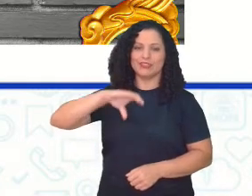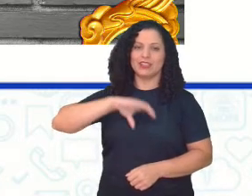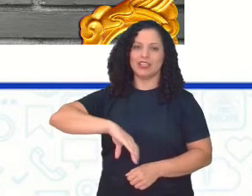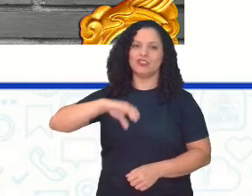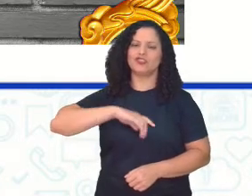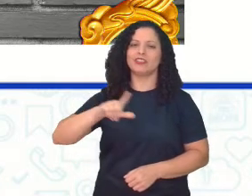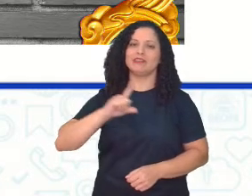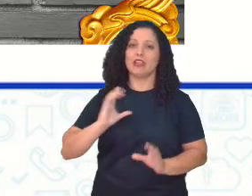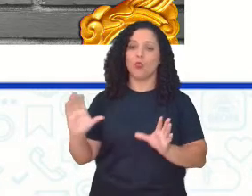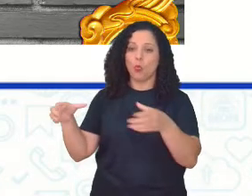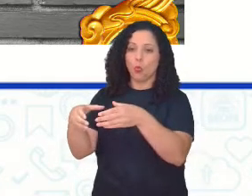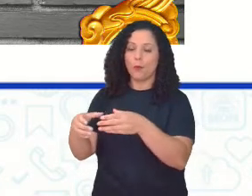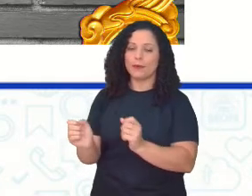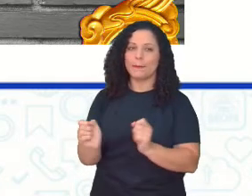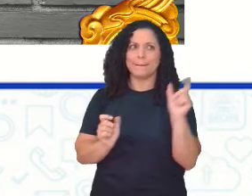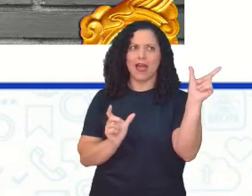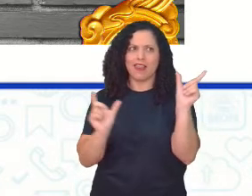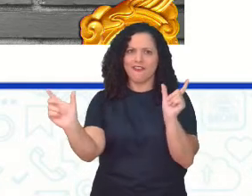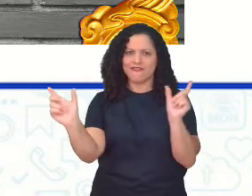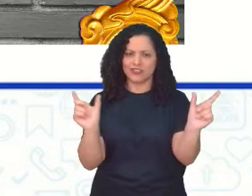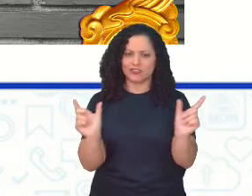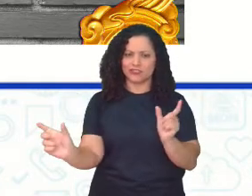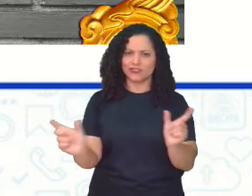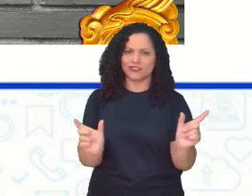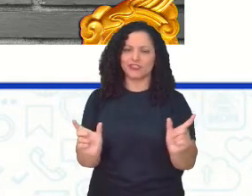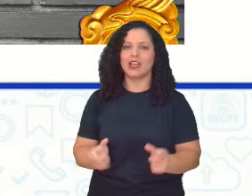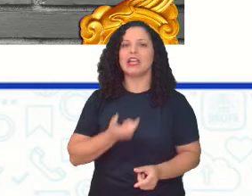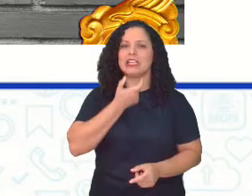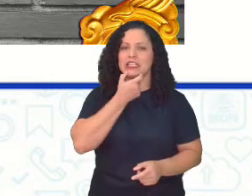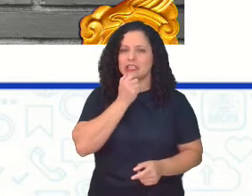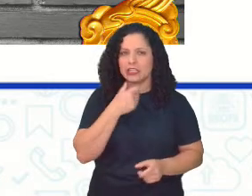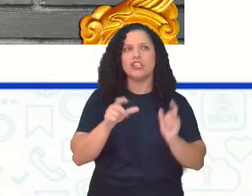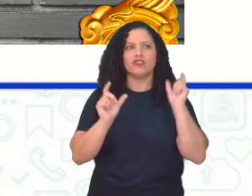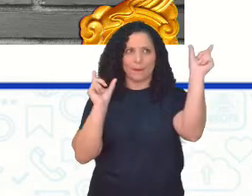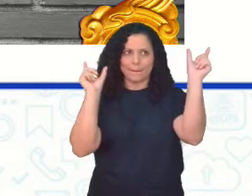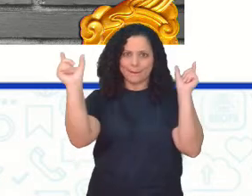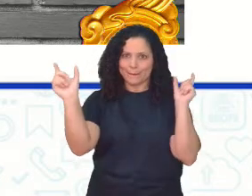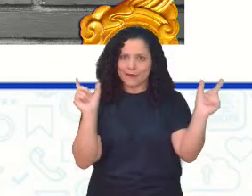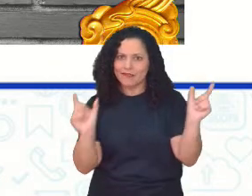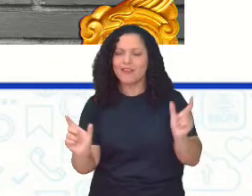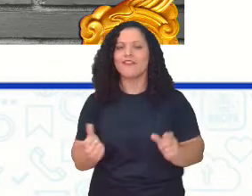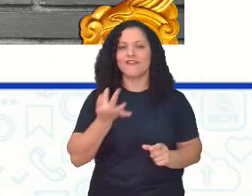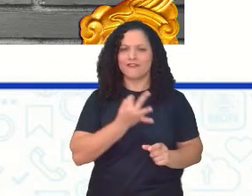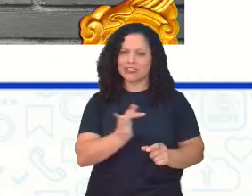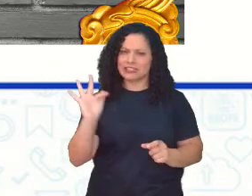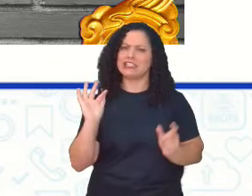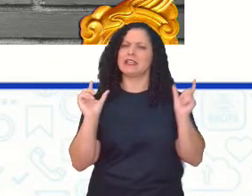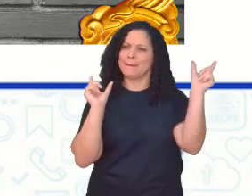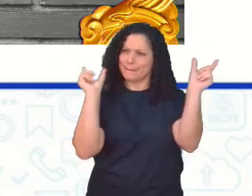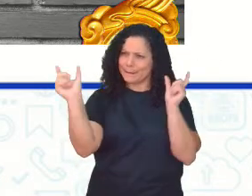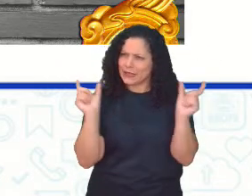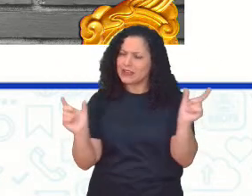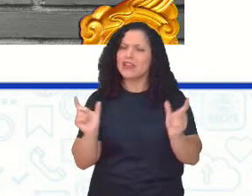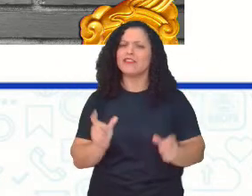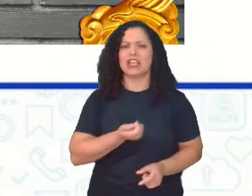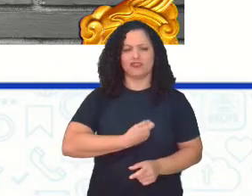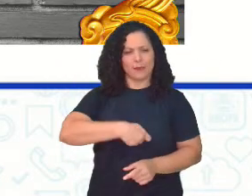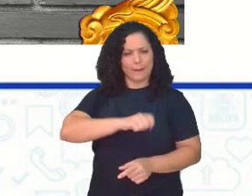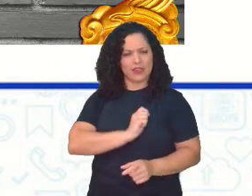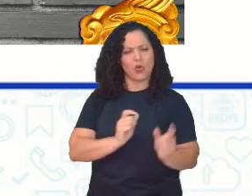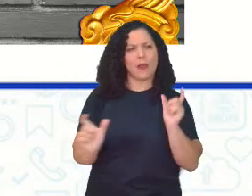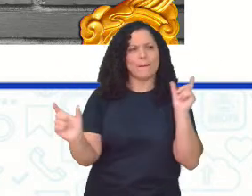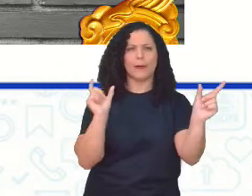tem o seu conjunto de palavras, a língua inglesa, a francesa, a espanhola. A que